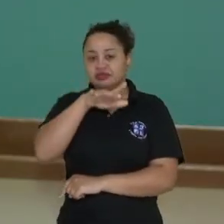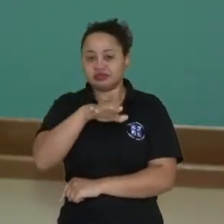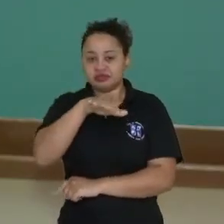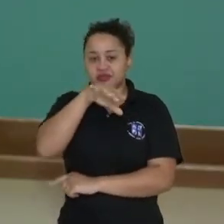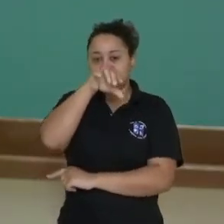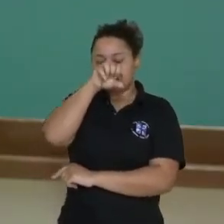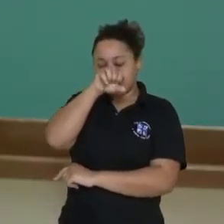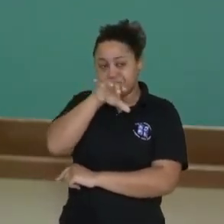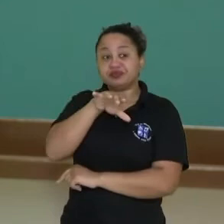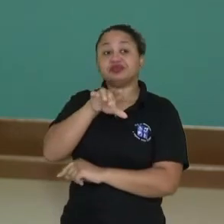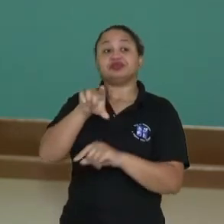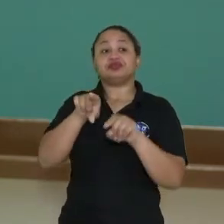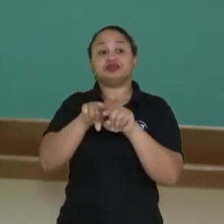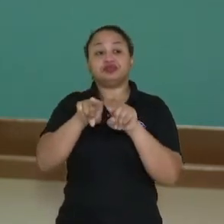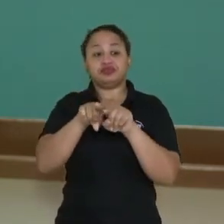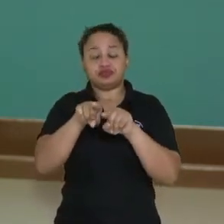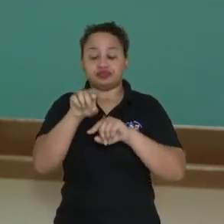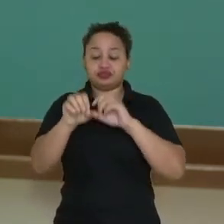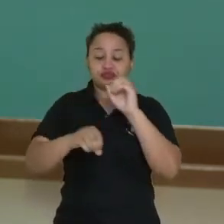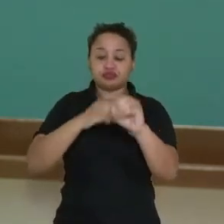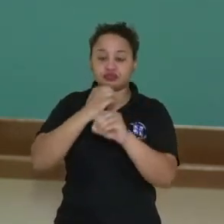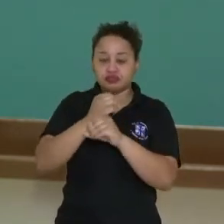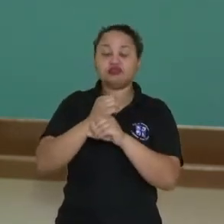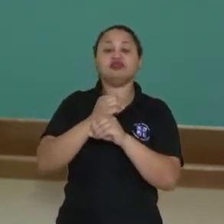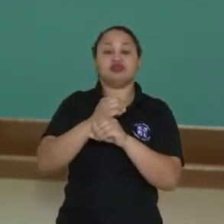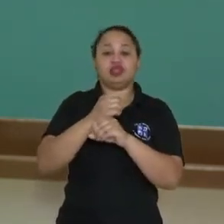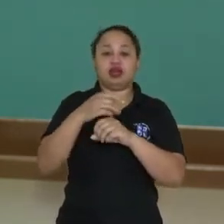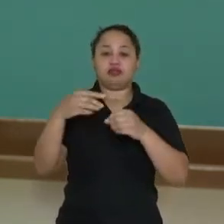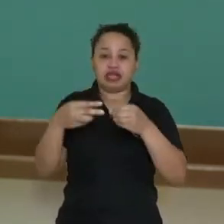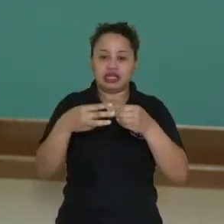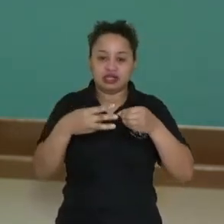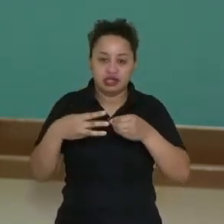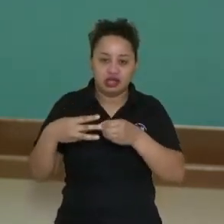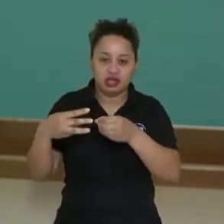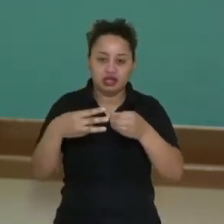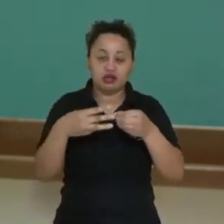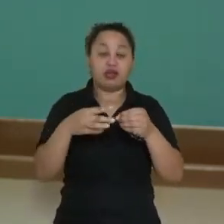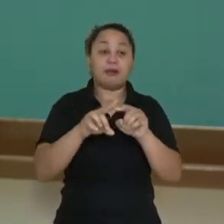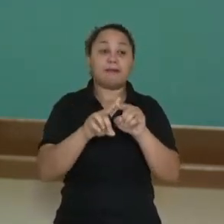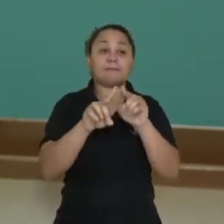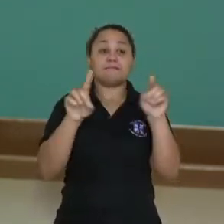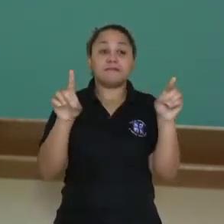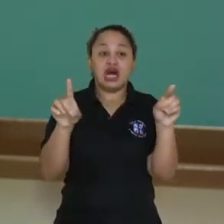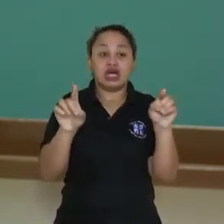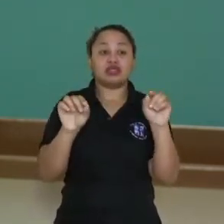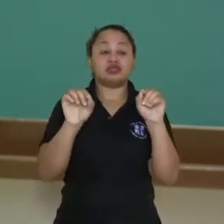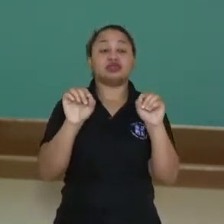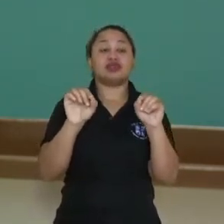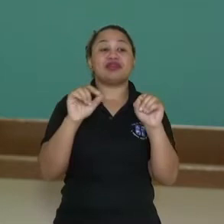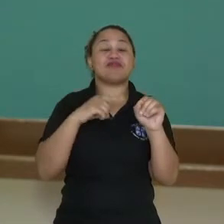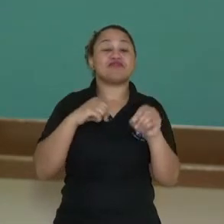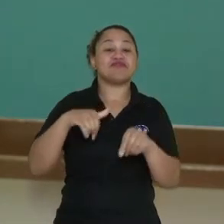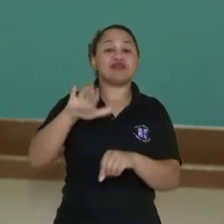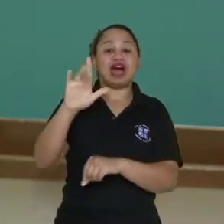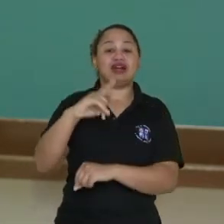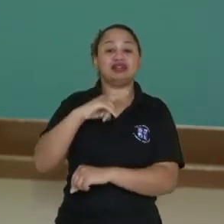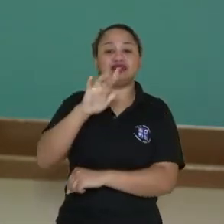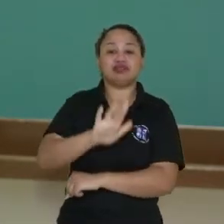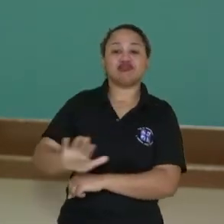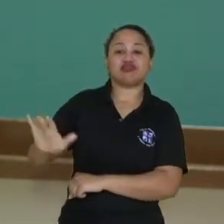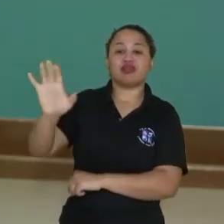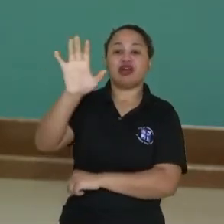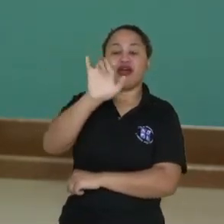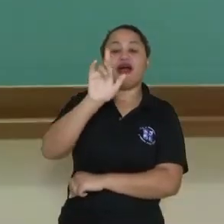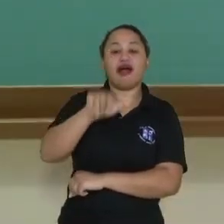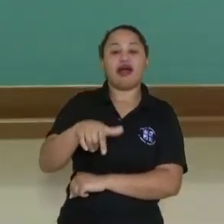e também o oxigênio depois na respiração celular e também outros elementos, mas o mais abundante é o